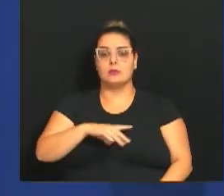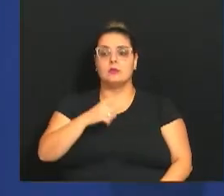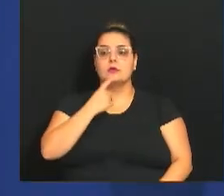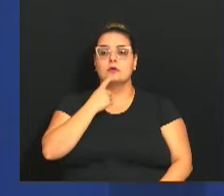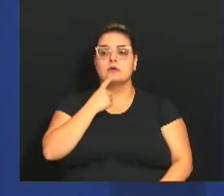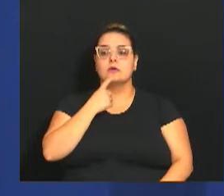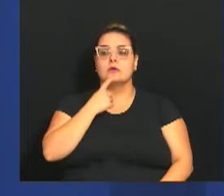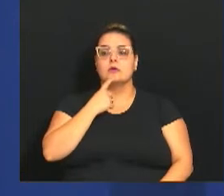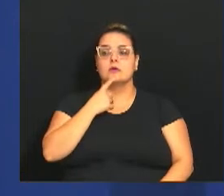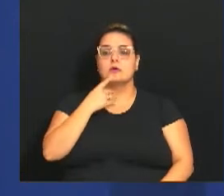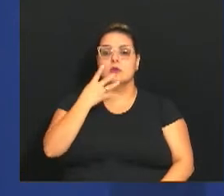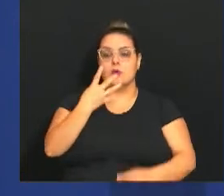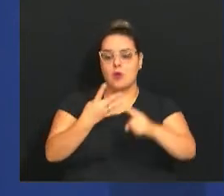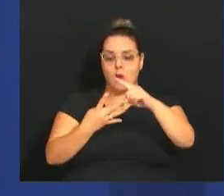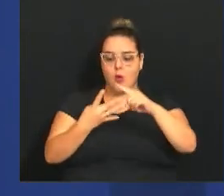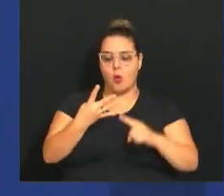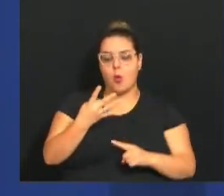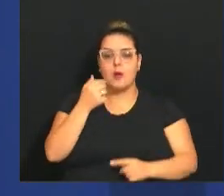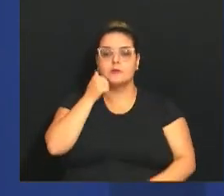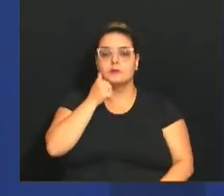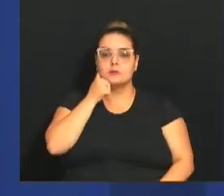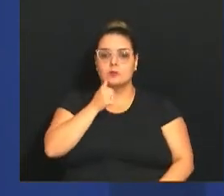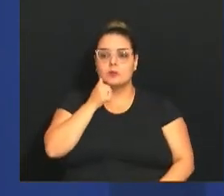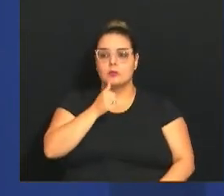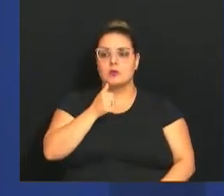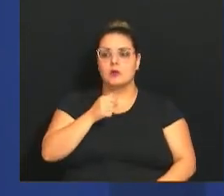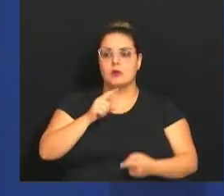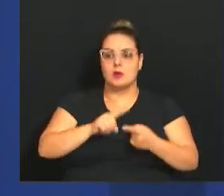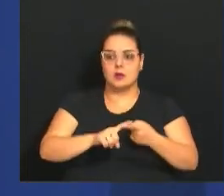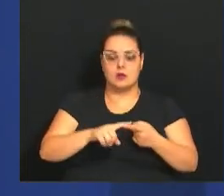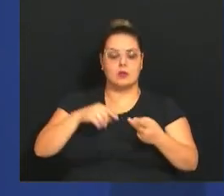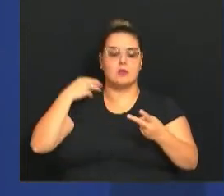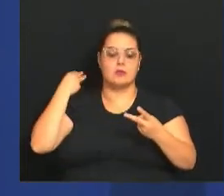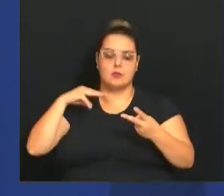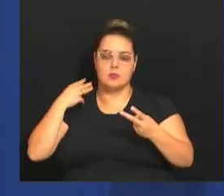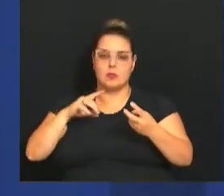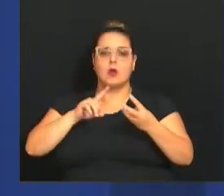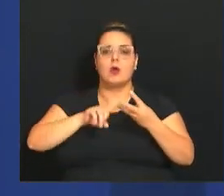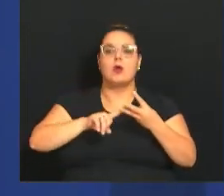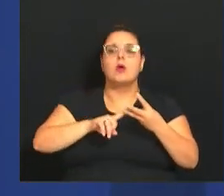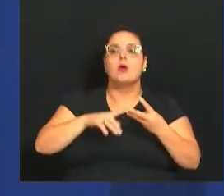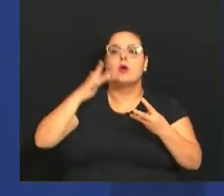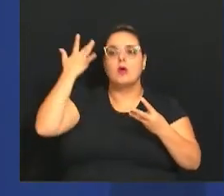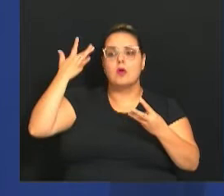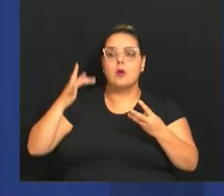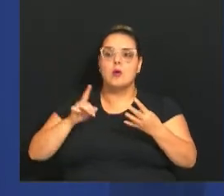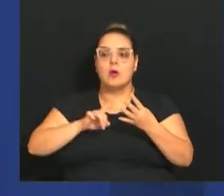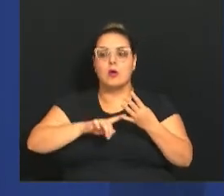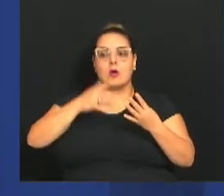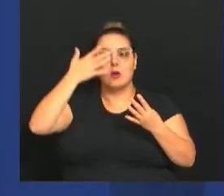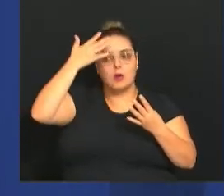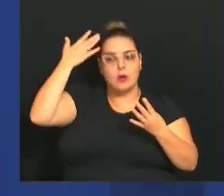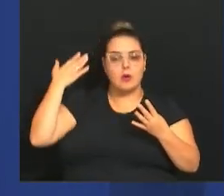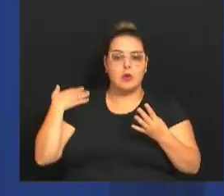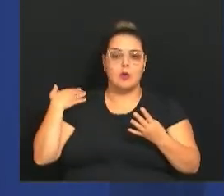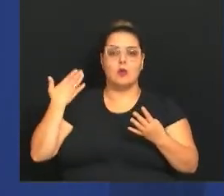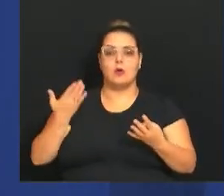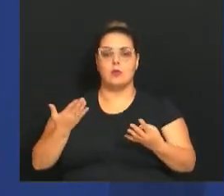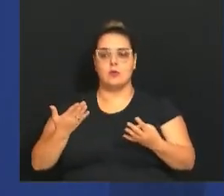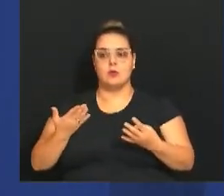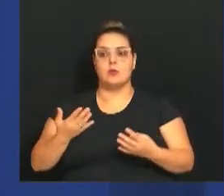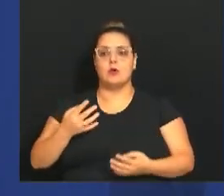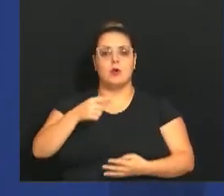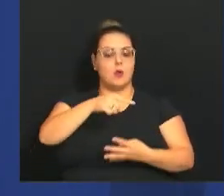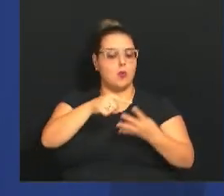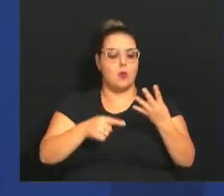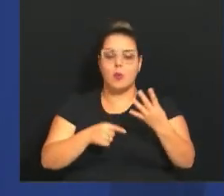4 mulheres, né, parlamentares, eu, Mariana Conte, Guida Calixto e Débora Palermo. Somos 4 mulheres, um recorde para a